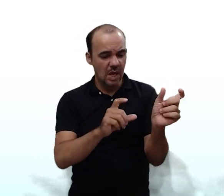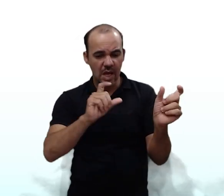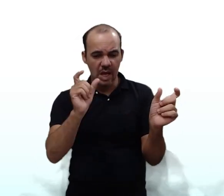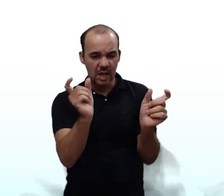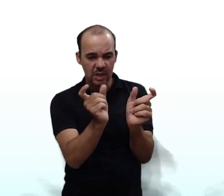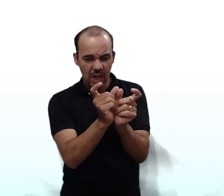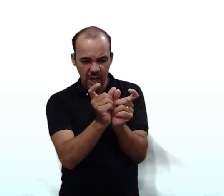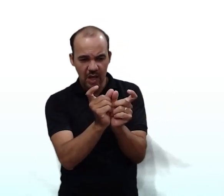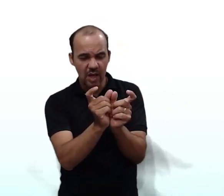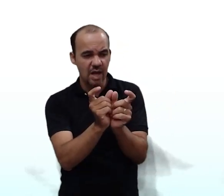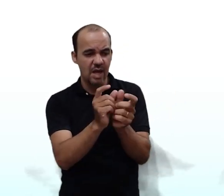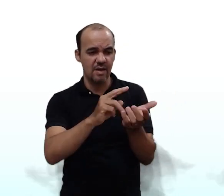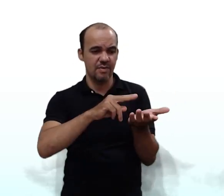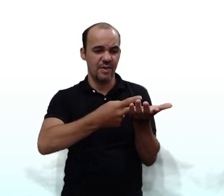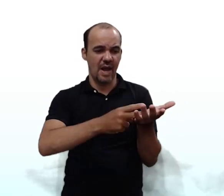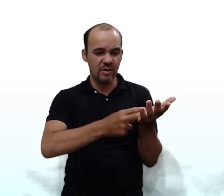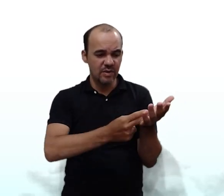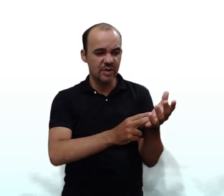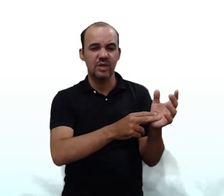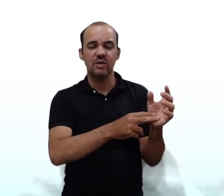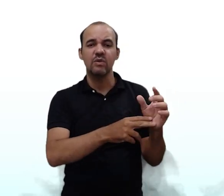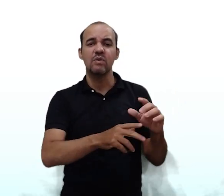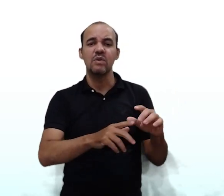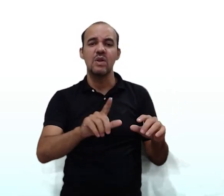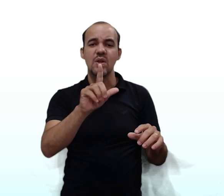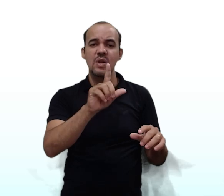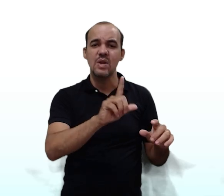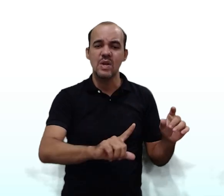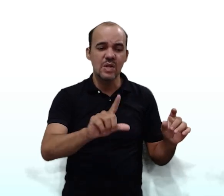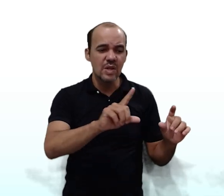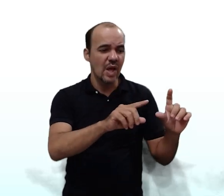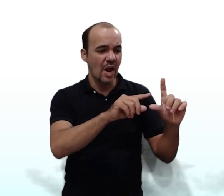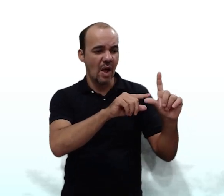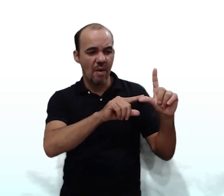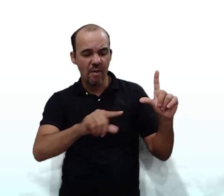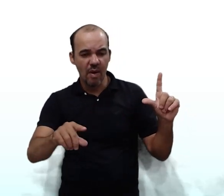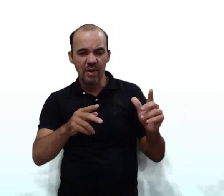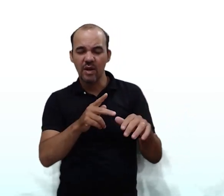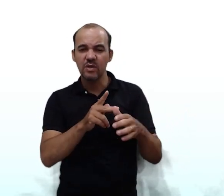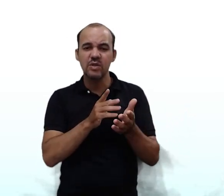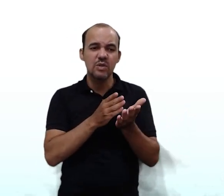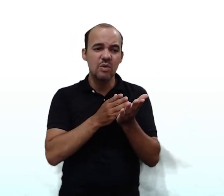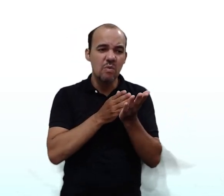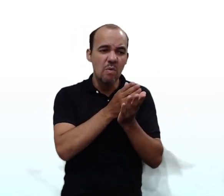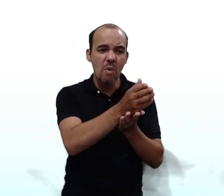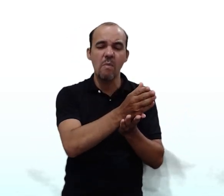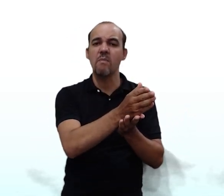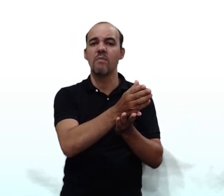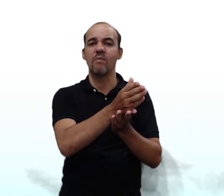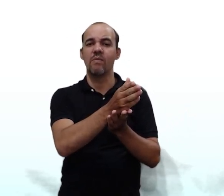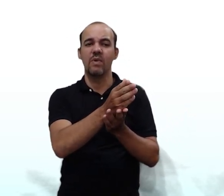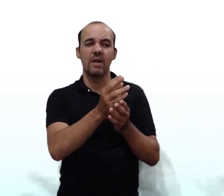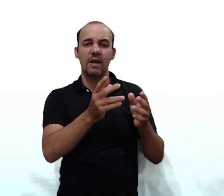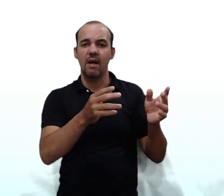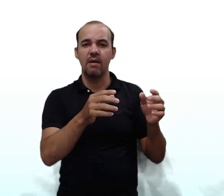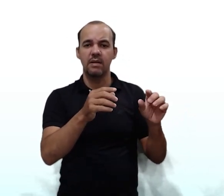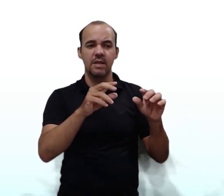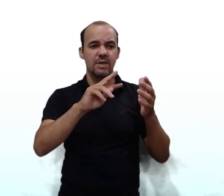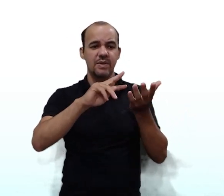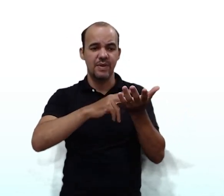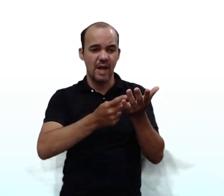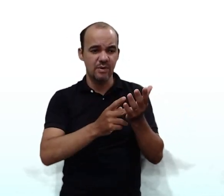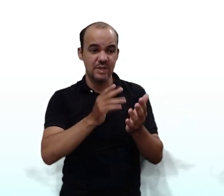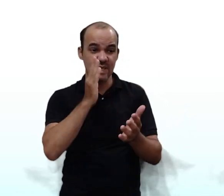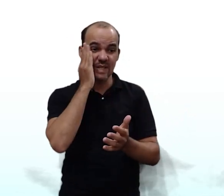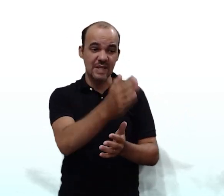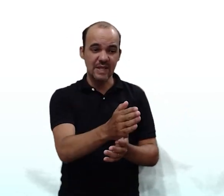tradução literal, ou seja, palavra por palavra, daquele conjunto ali. Tá, Rafa, mas e o que acontece se na hora